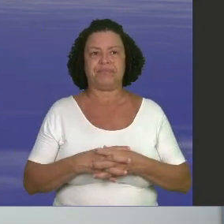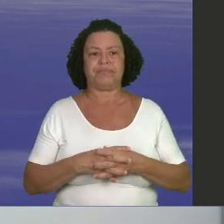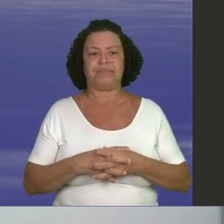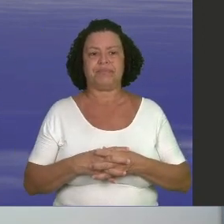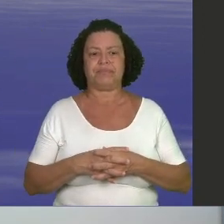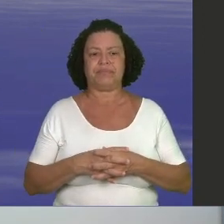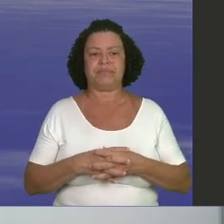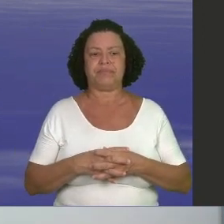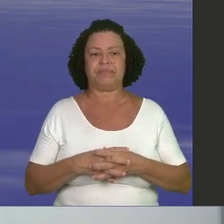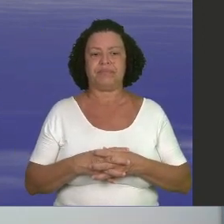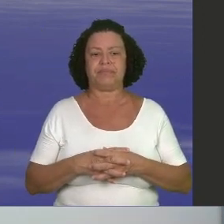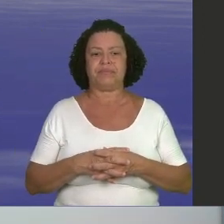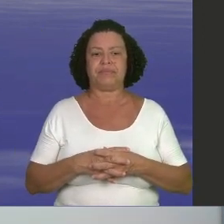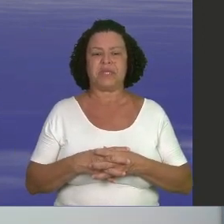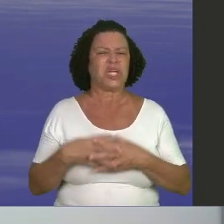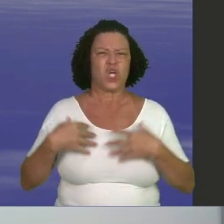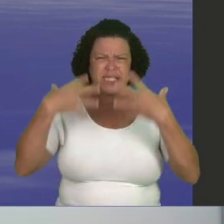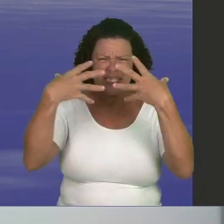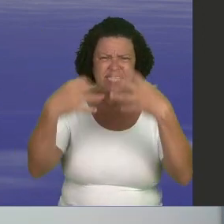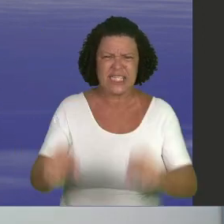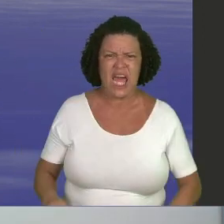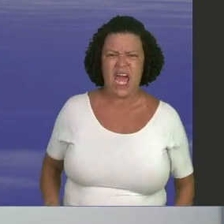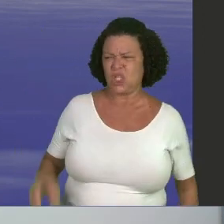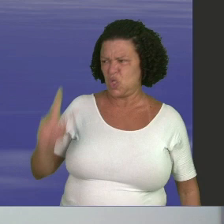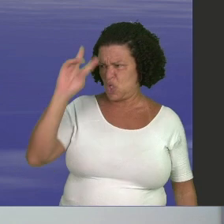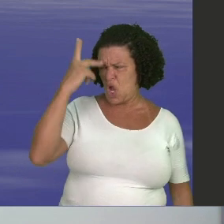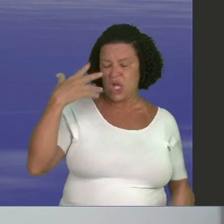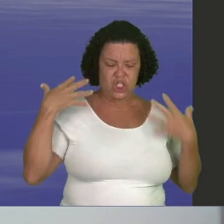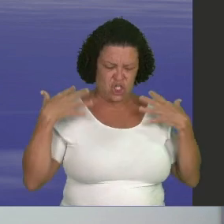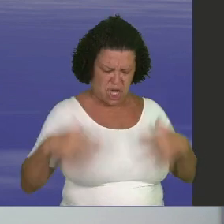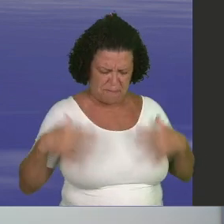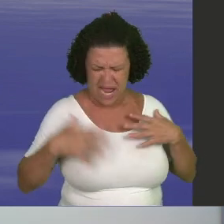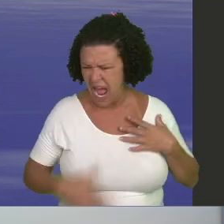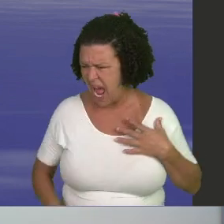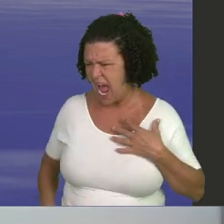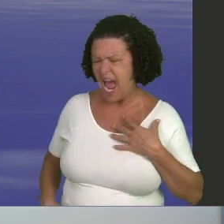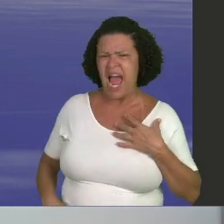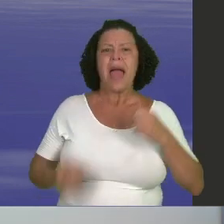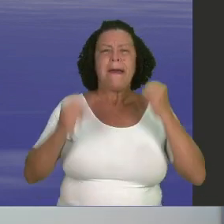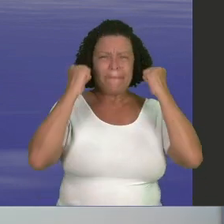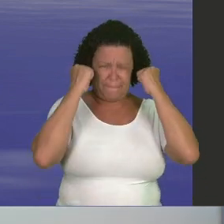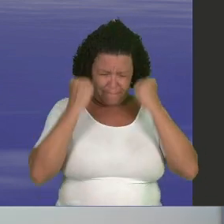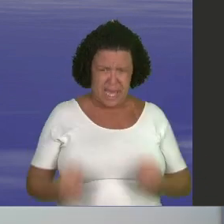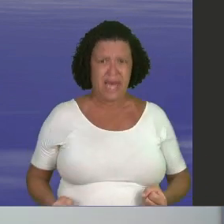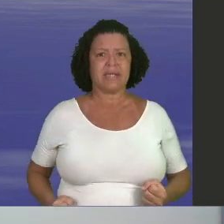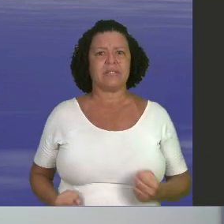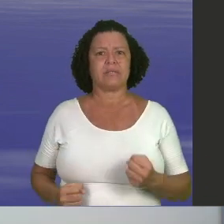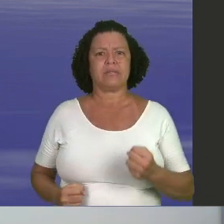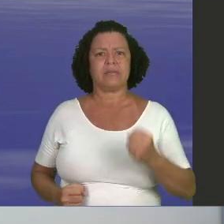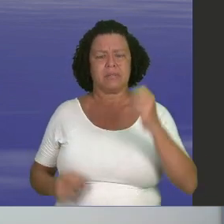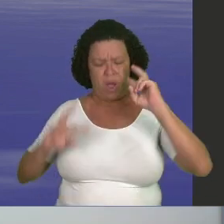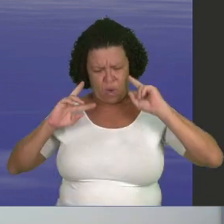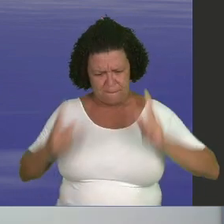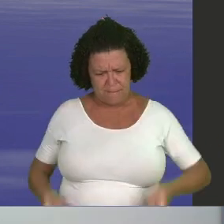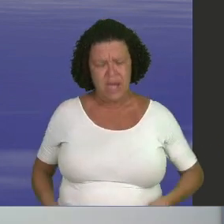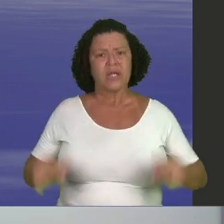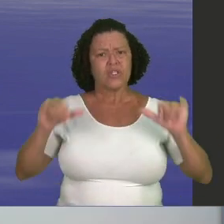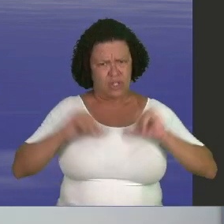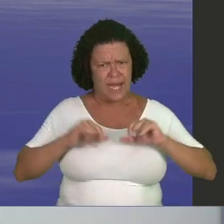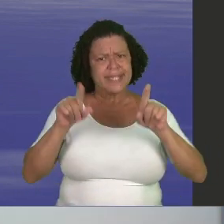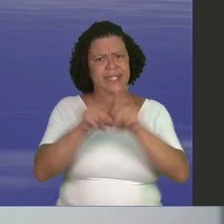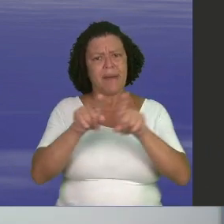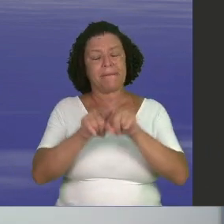Rebeldia, inconformação, revolta, desespero são pesos adicionais que tornam a jornada humana bem mais sofrida. Às vezes você